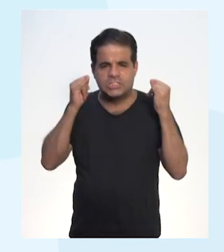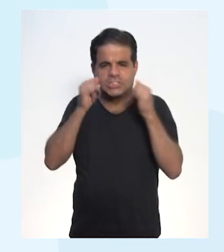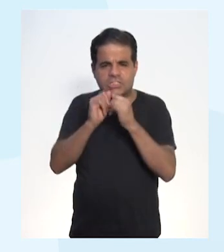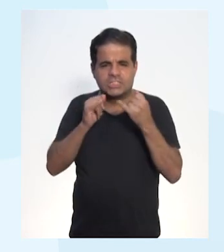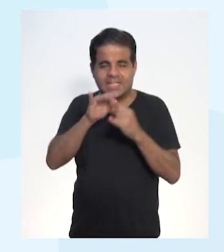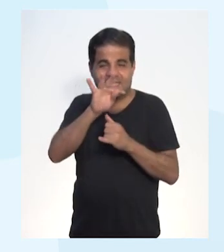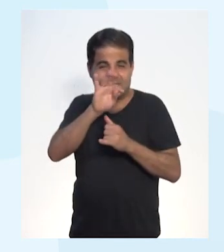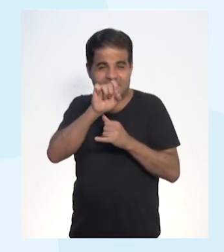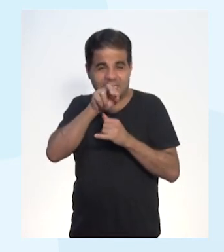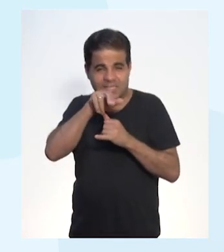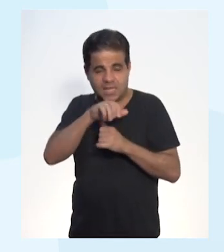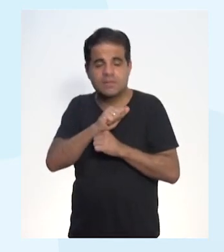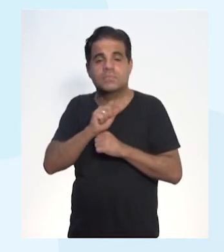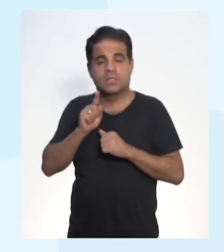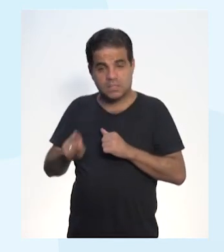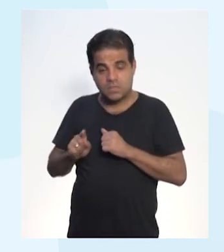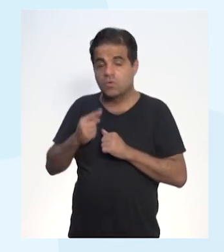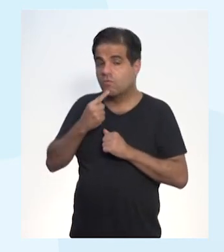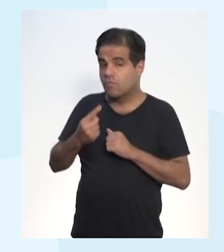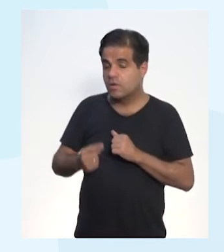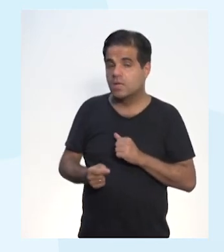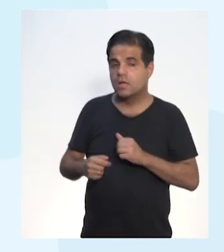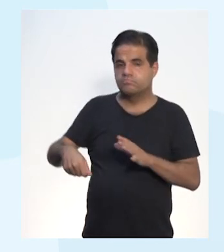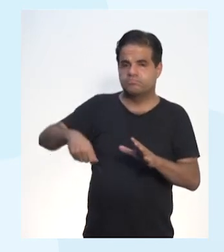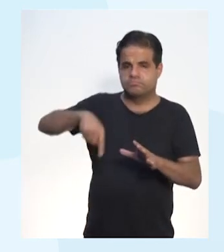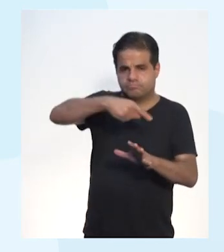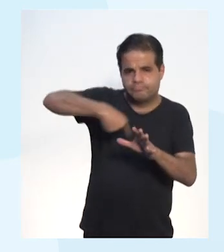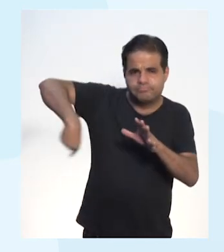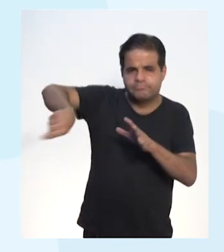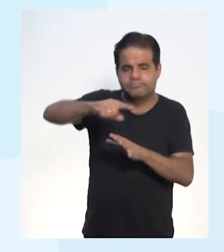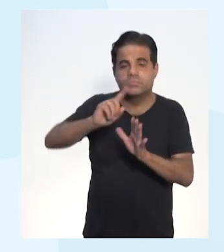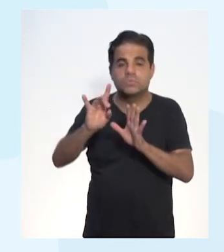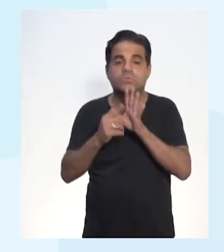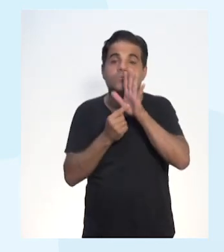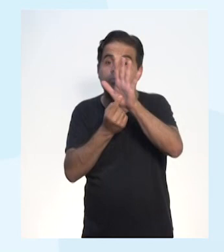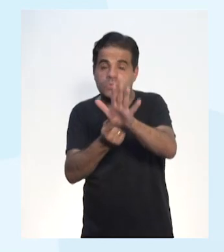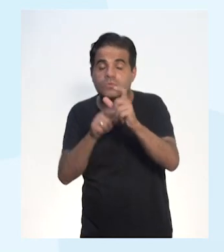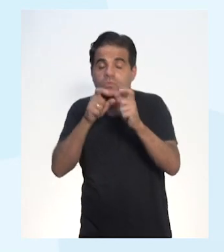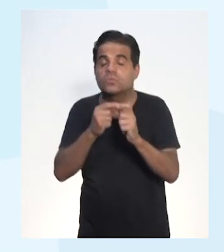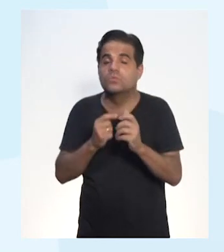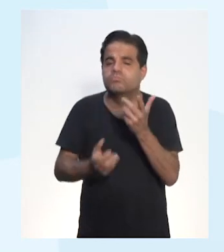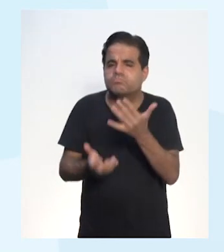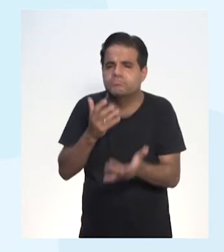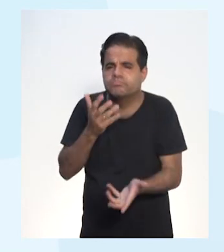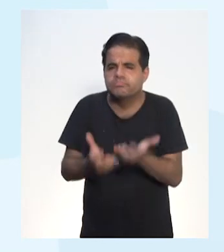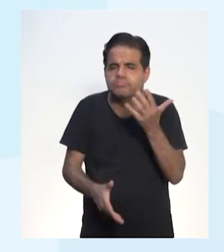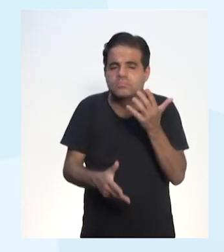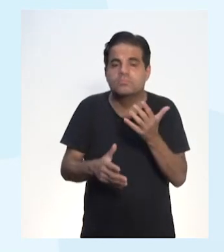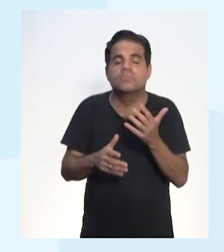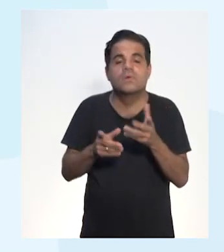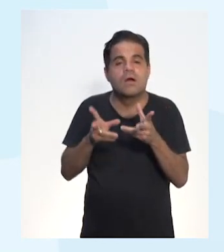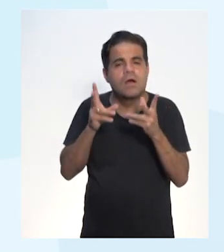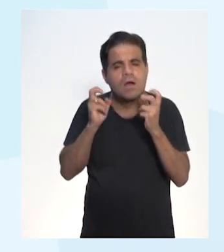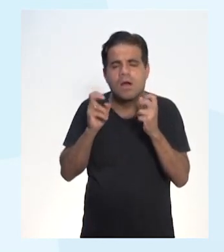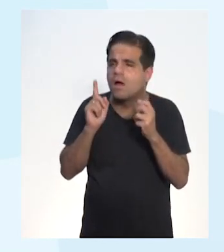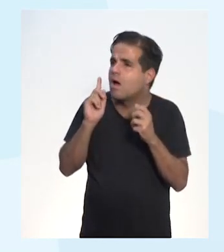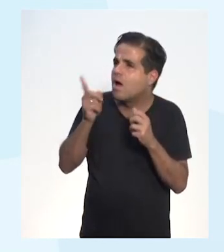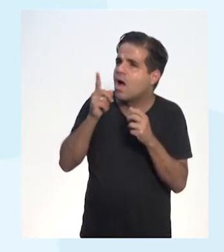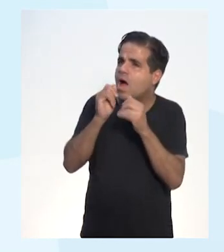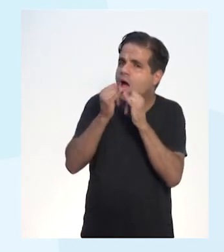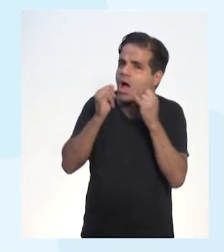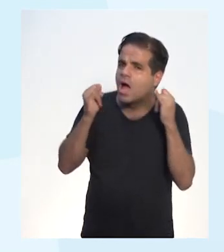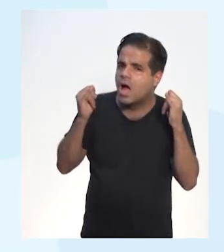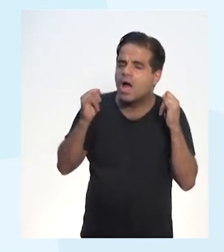né? Na verdade, a gente falei uma caldeira aqui, mas é só para ilustrar de onde é gerado o vapor, né? Aí perceba ali que a